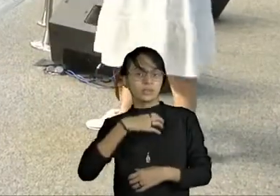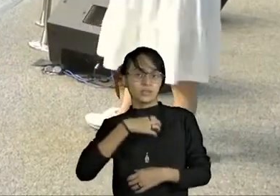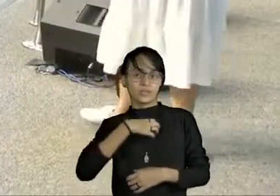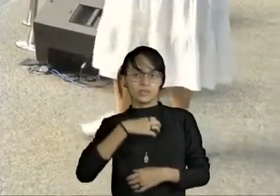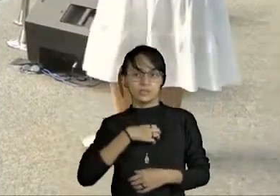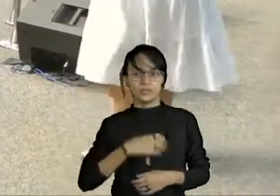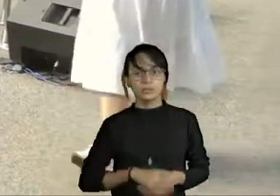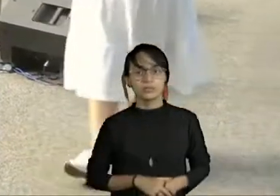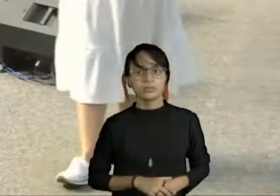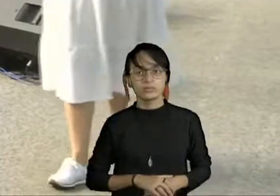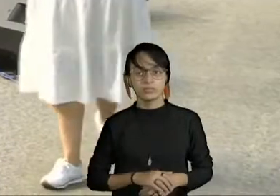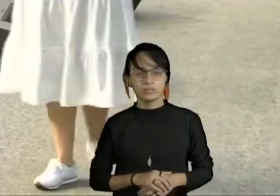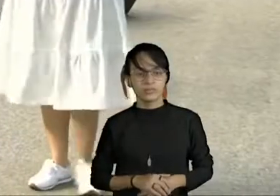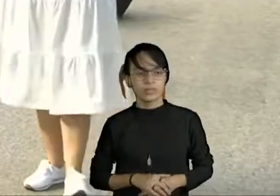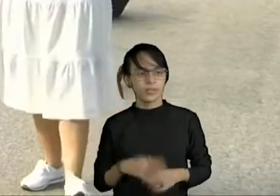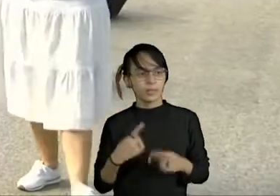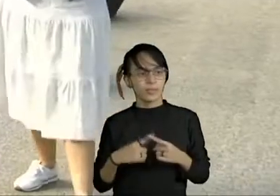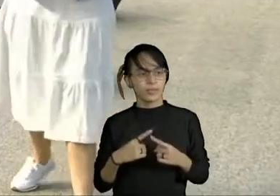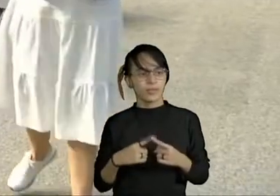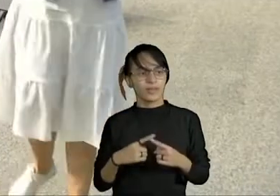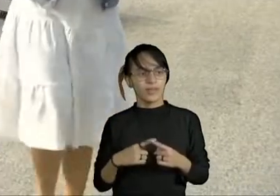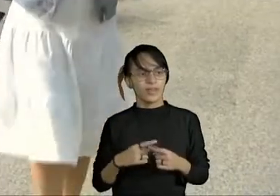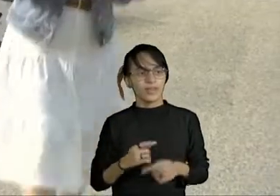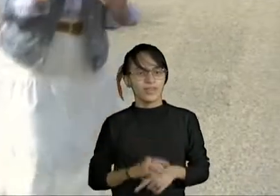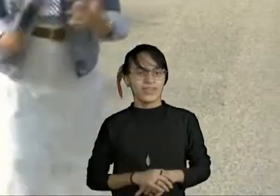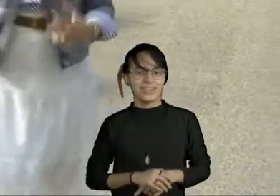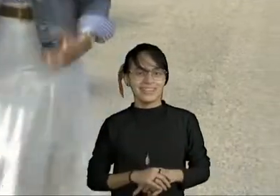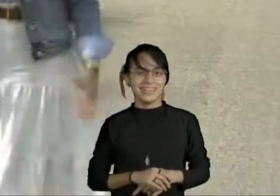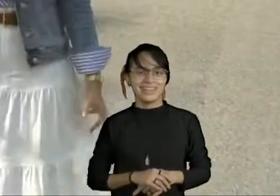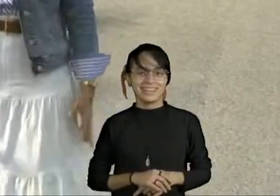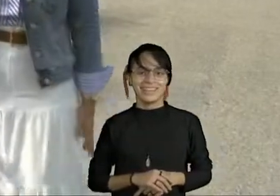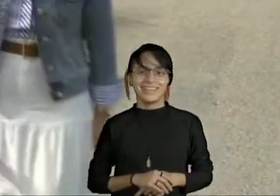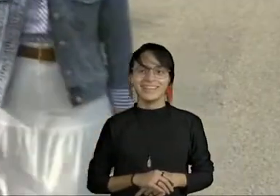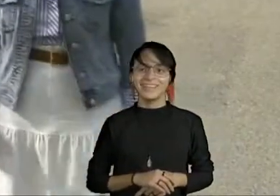sentem. Por quê? Porque não tem conteúdo